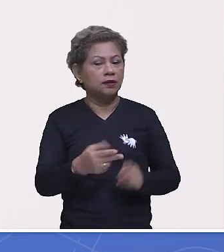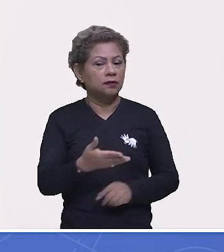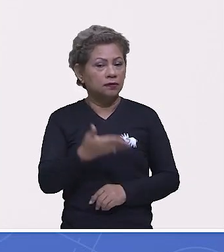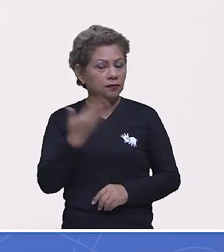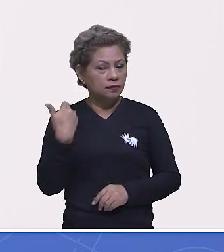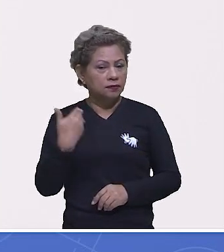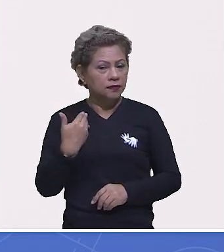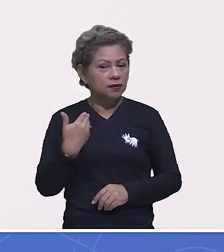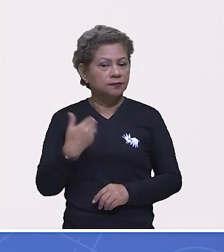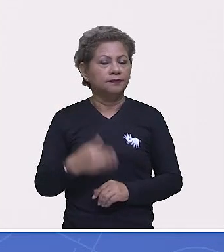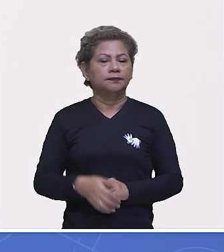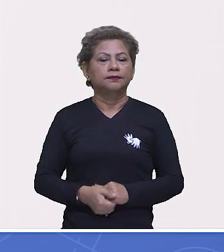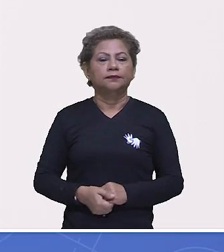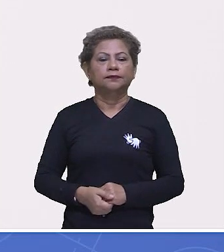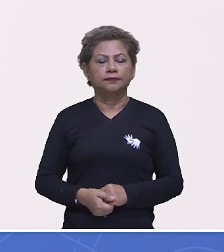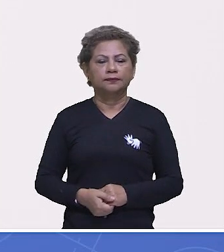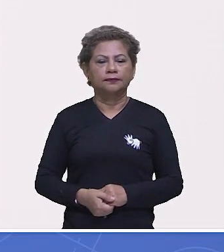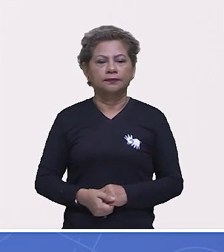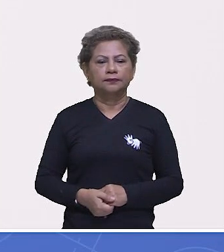questão 13.